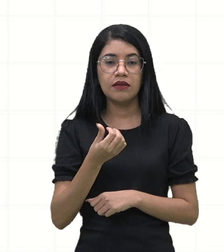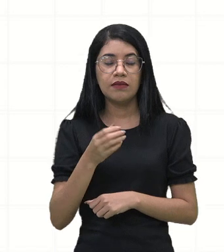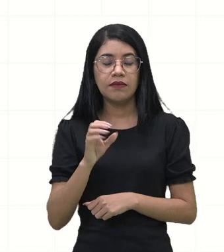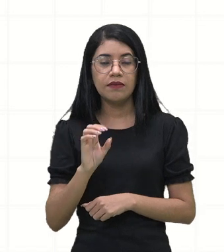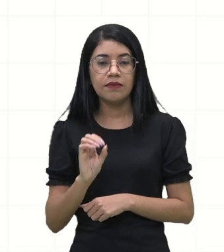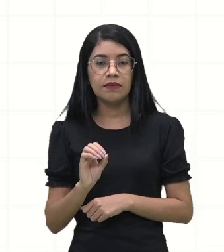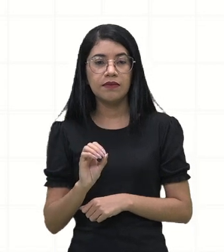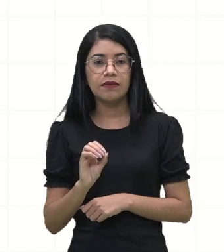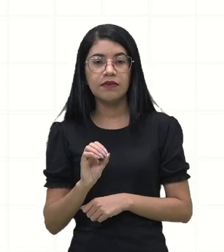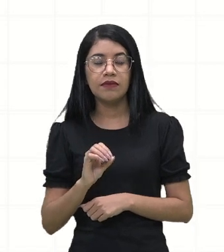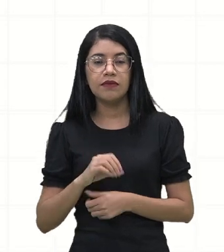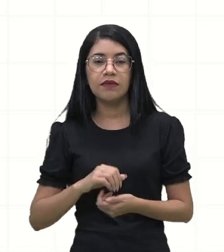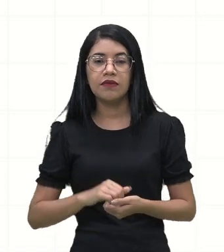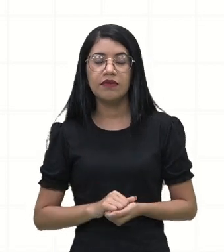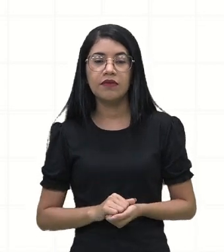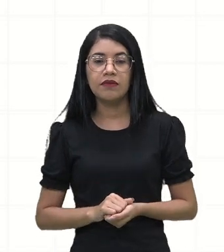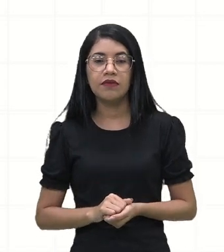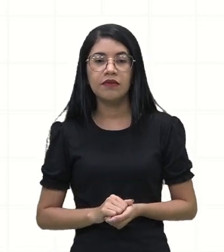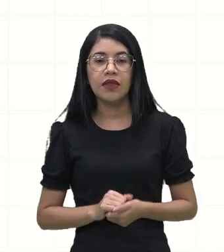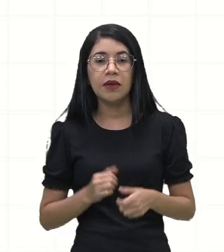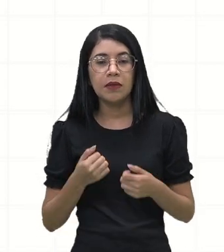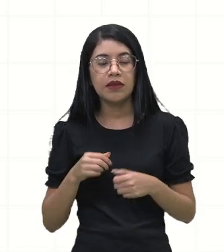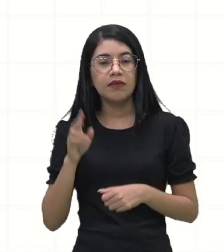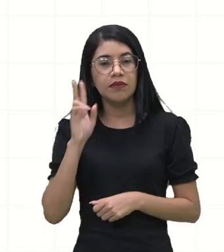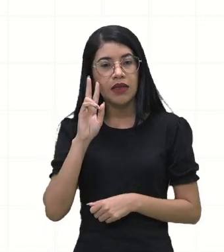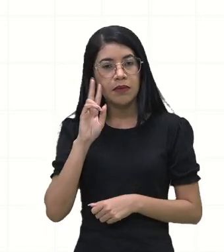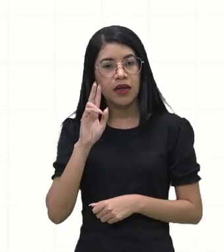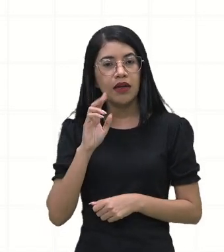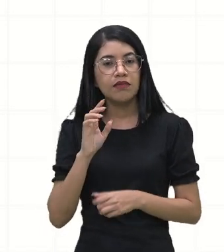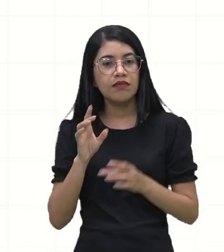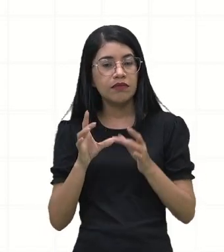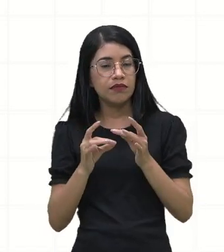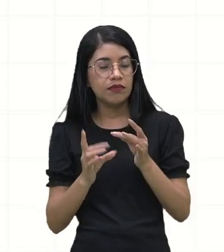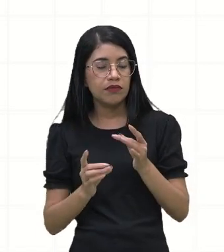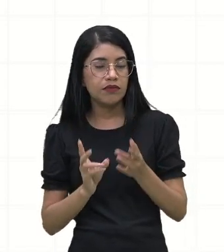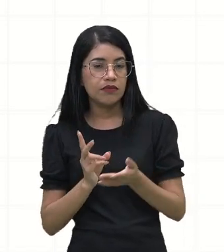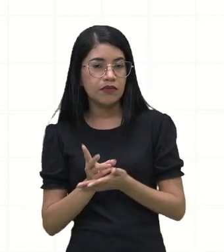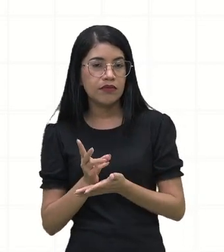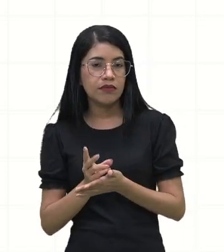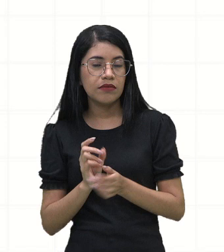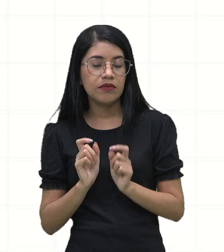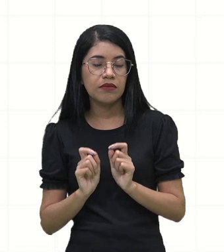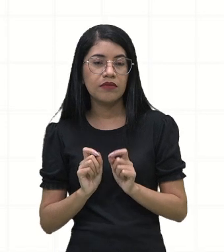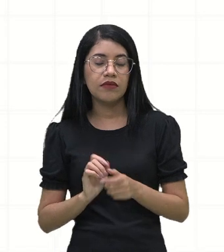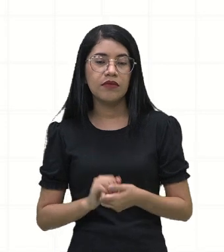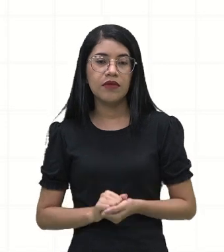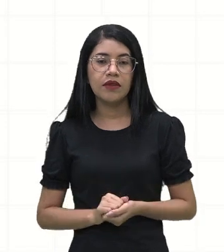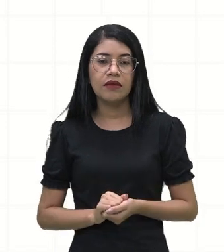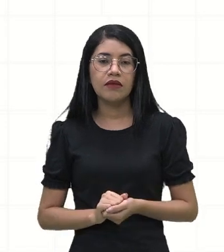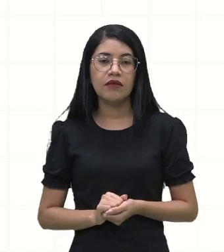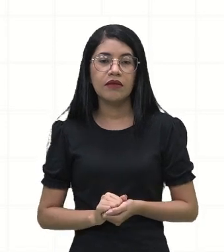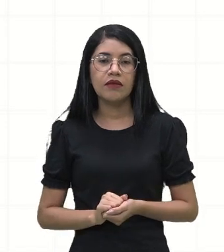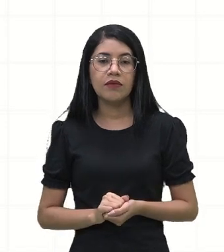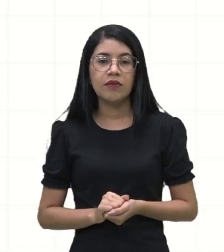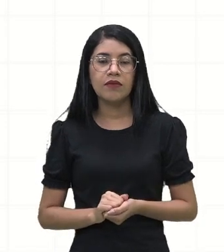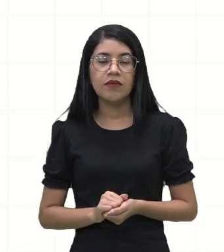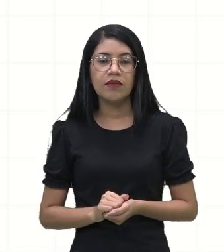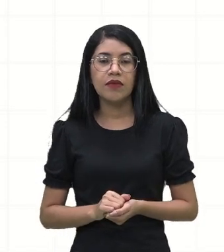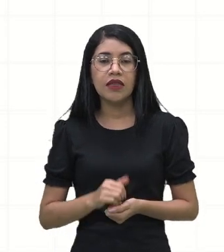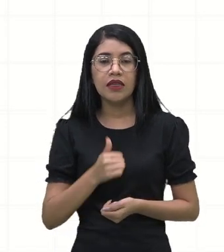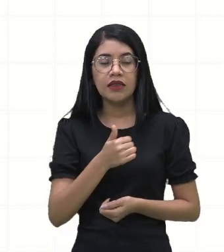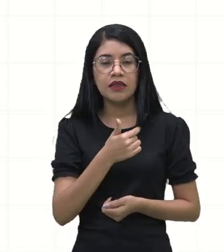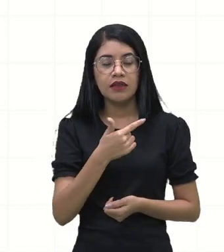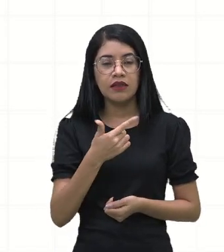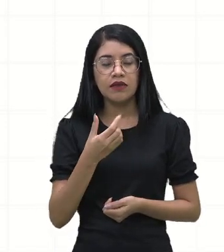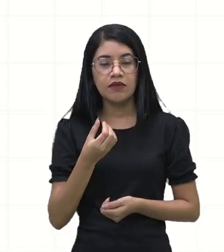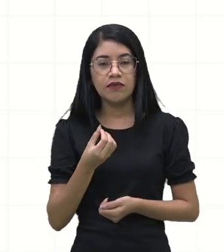tá? Então, lembrando sempre disso, porque você tem aqui, né, o 3 que multiplica 120, e o que é